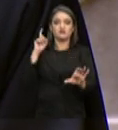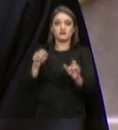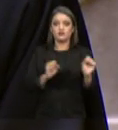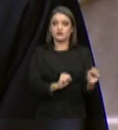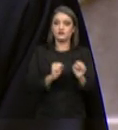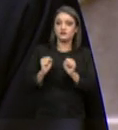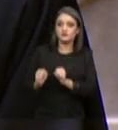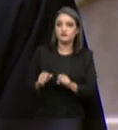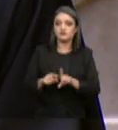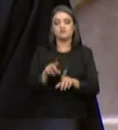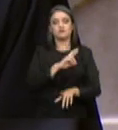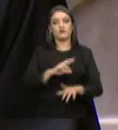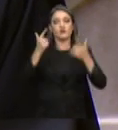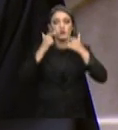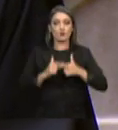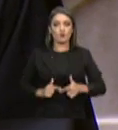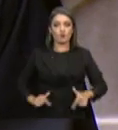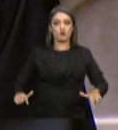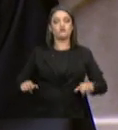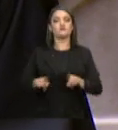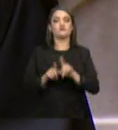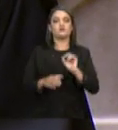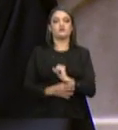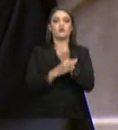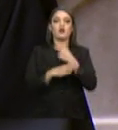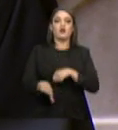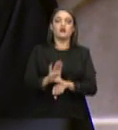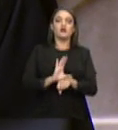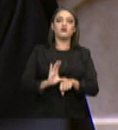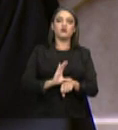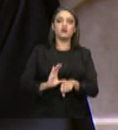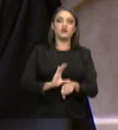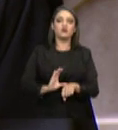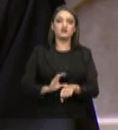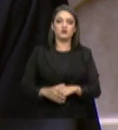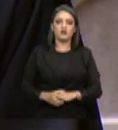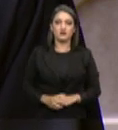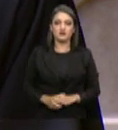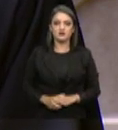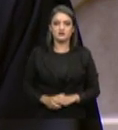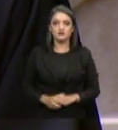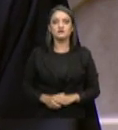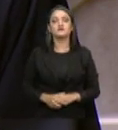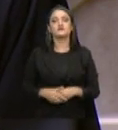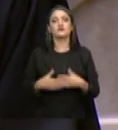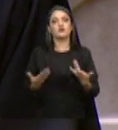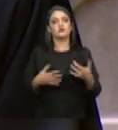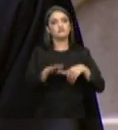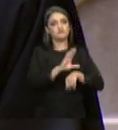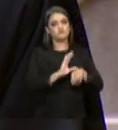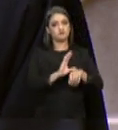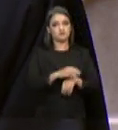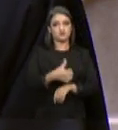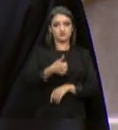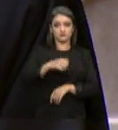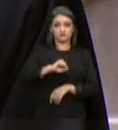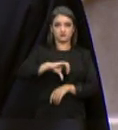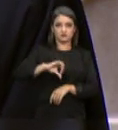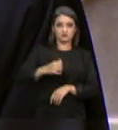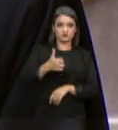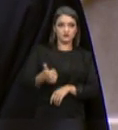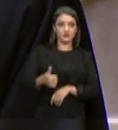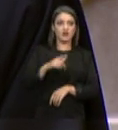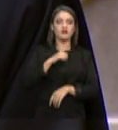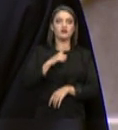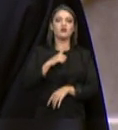a laicidade estatal e a garantia constitucional do habeas corpus e foi na Constituição de 1891 que